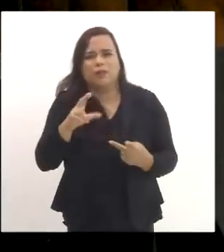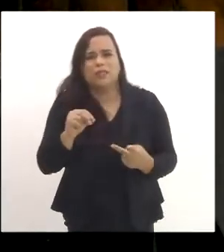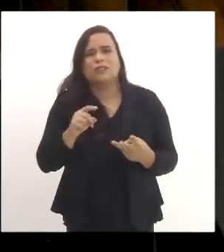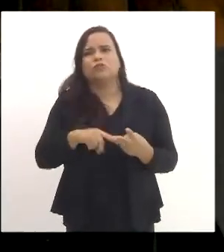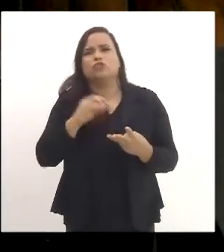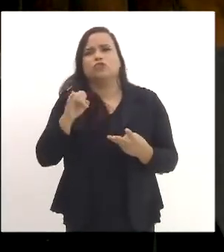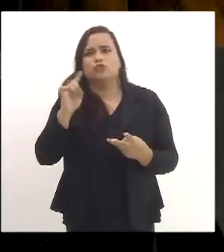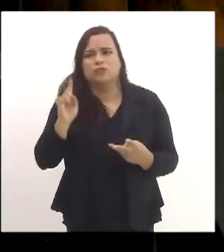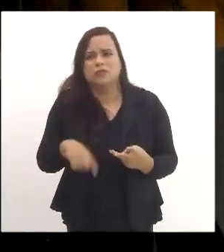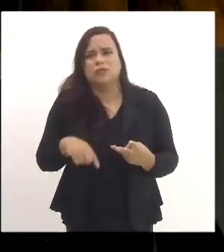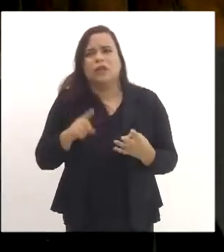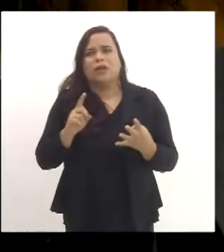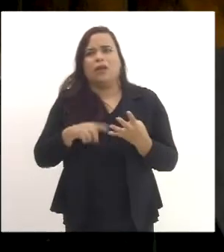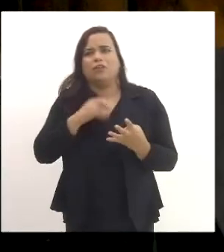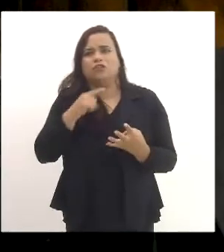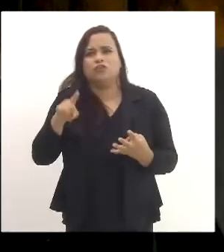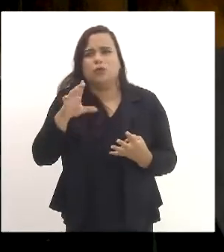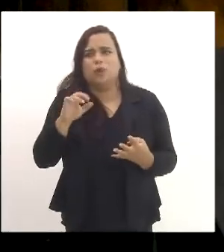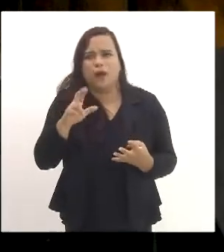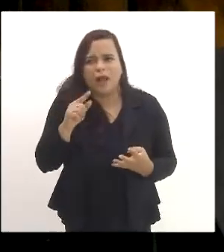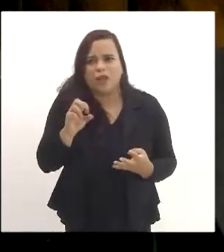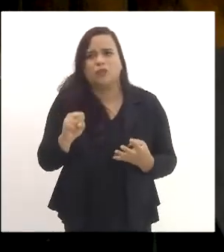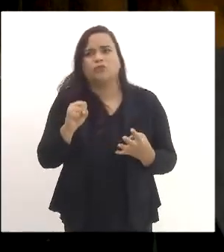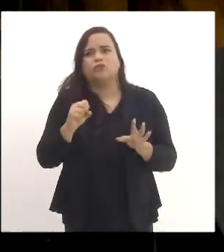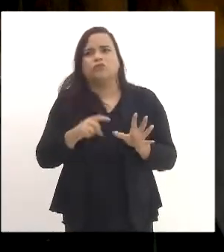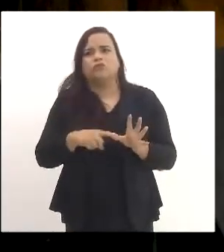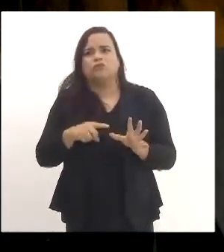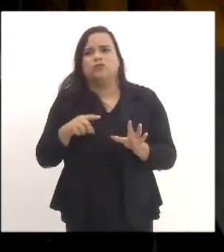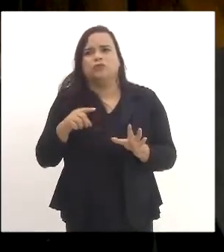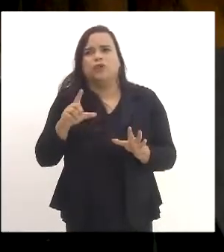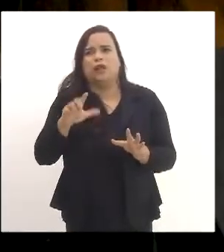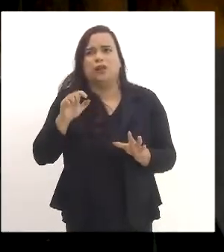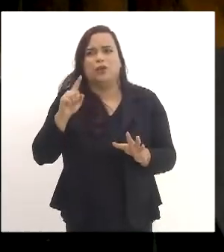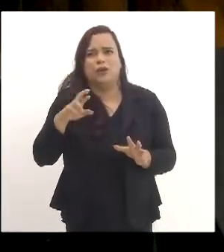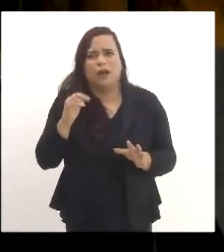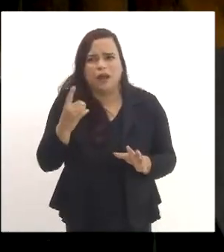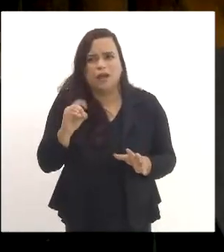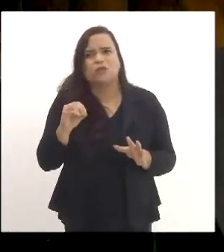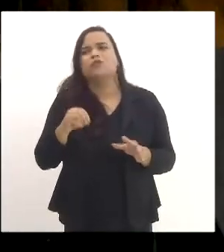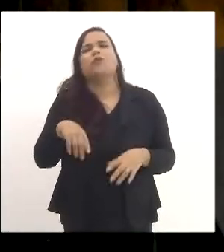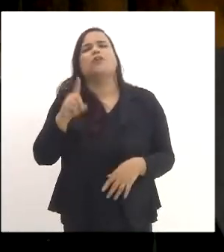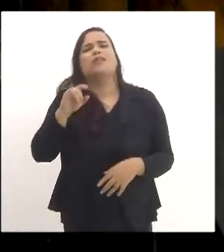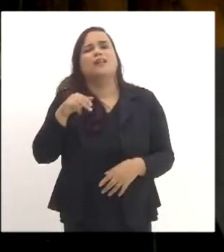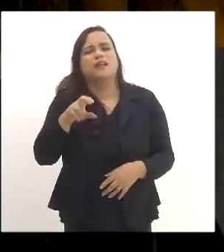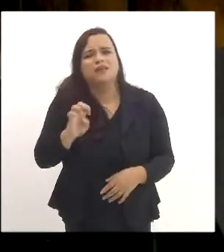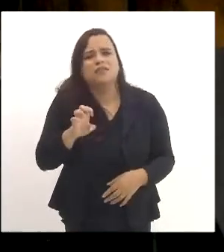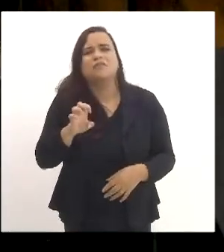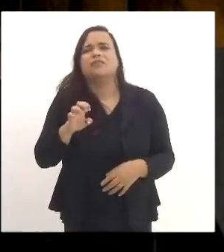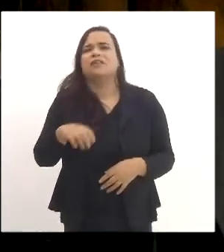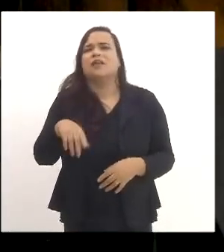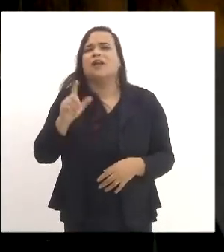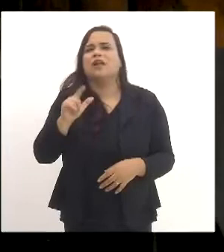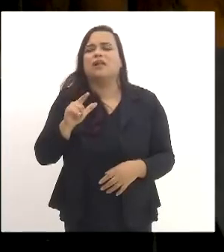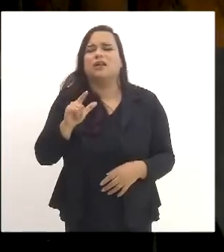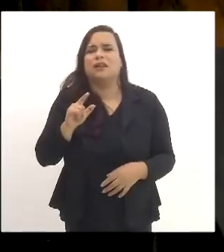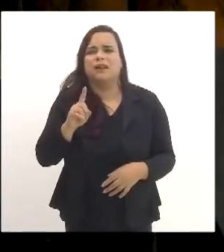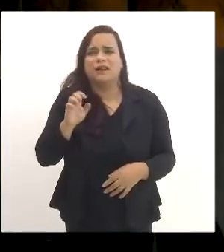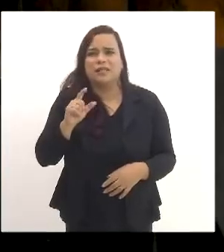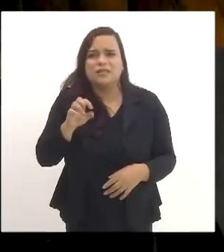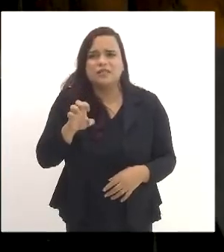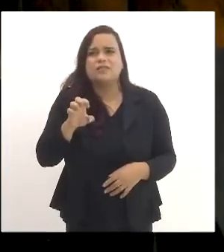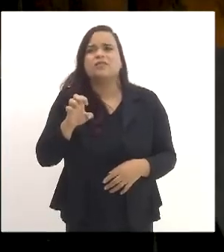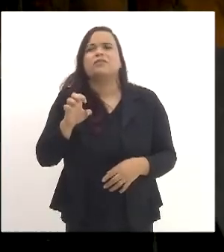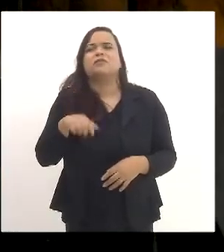Helena Lastres, João Carlos Ferraz, Leonardo Melo, Denise Pires de Carvalho, Nízia Lima, Paulo